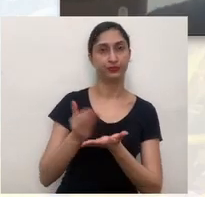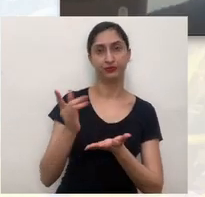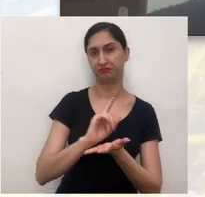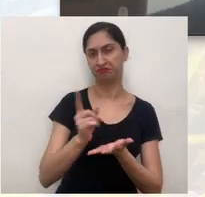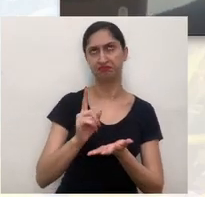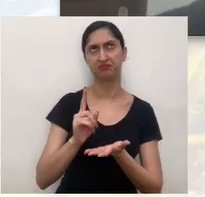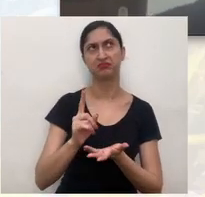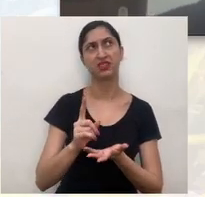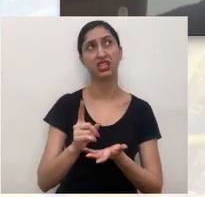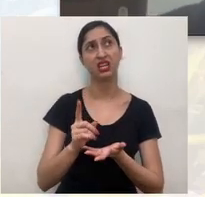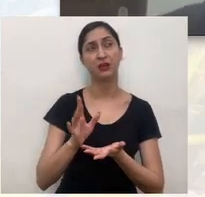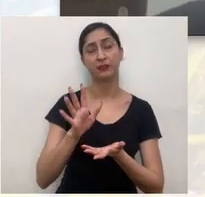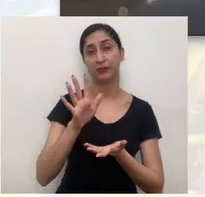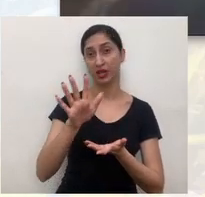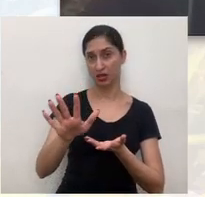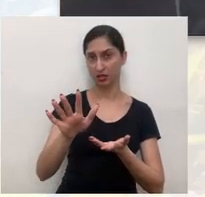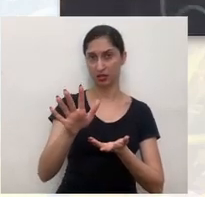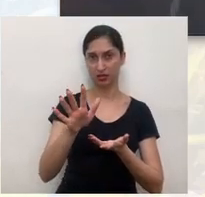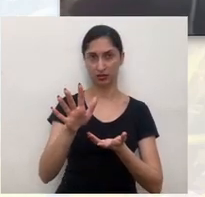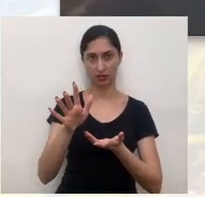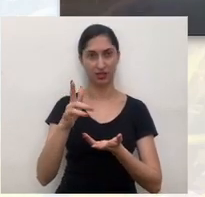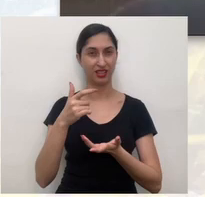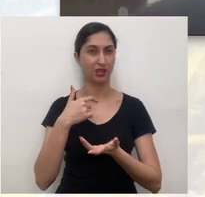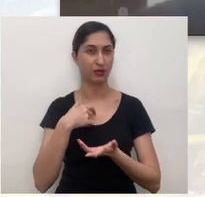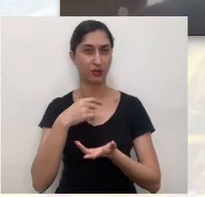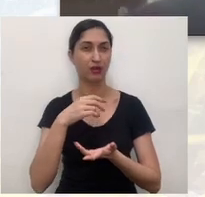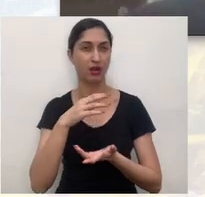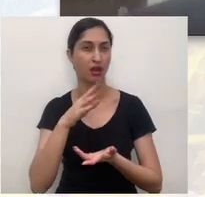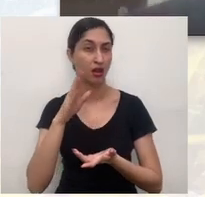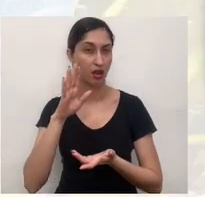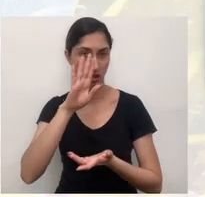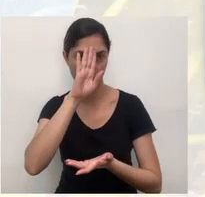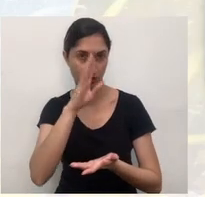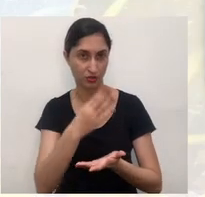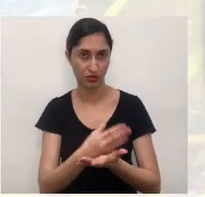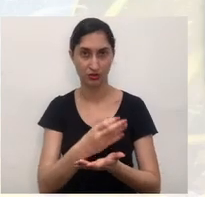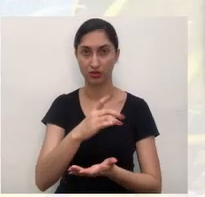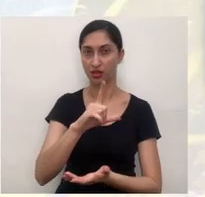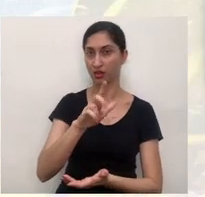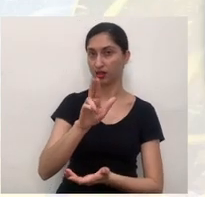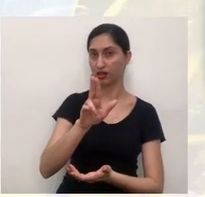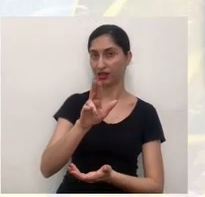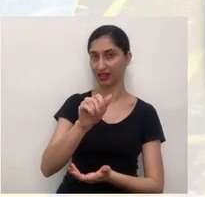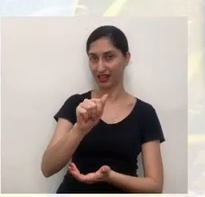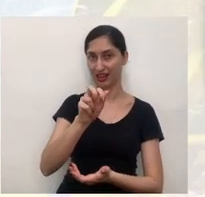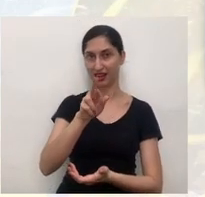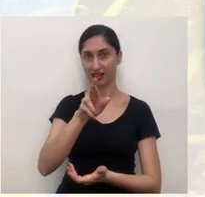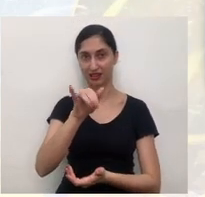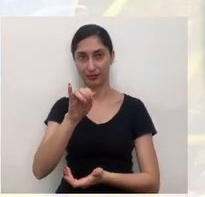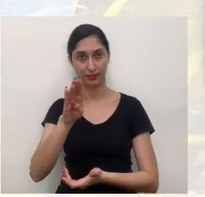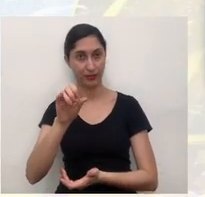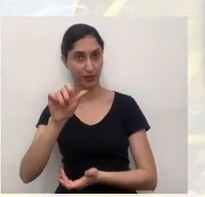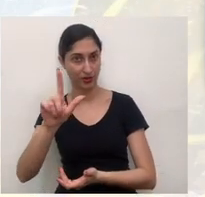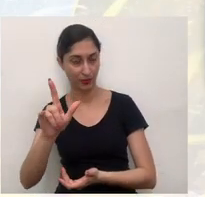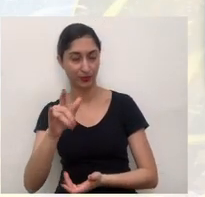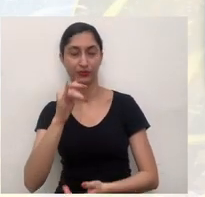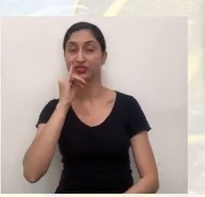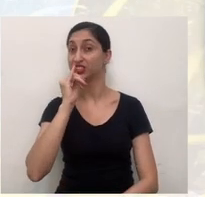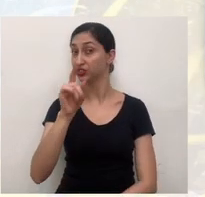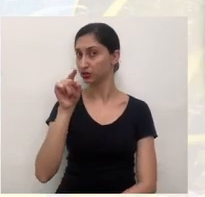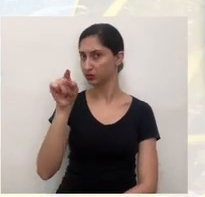uns críticos, eu suponho que tenha sido Clarival Valadares, mas não estou certo, que fez